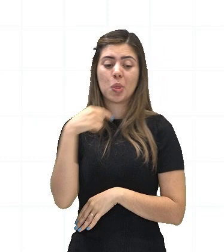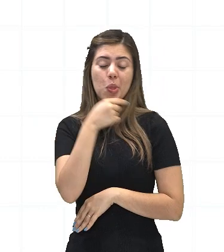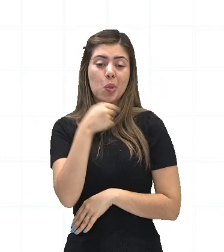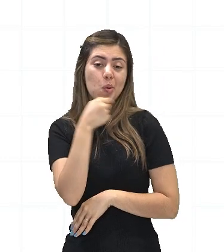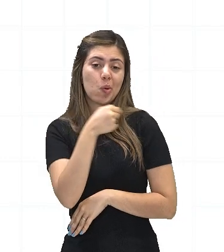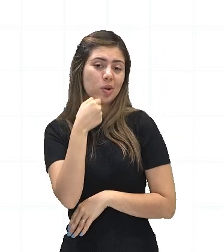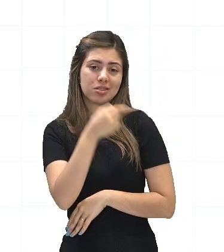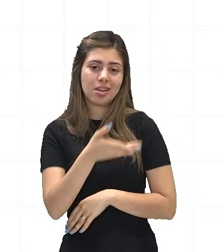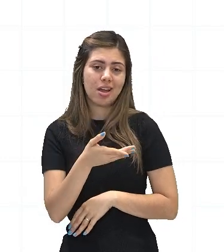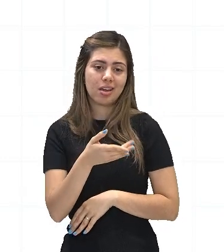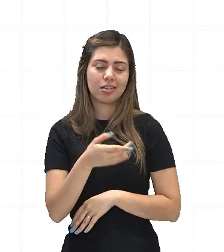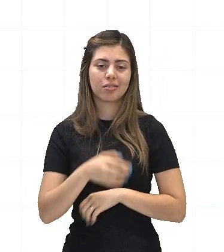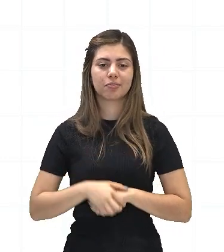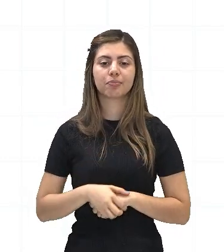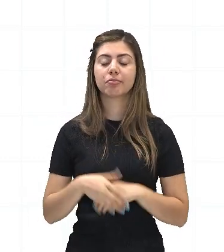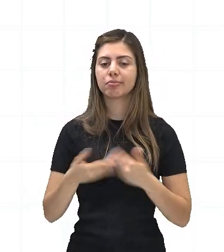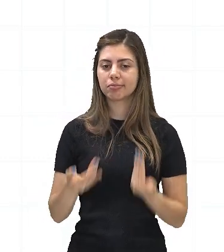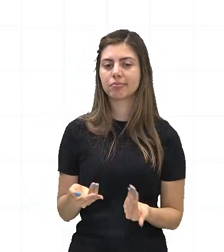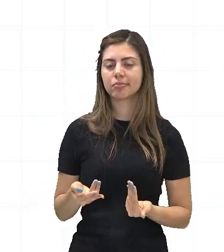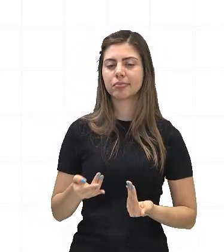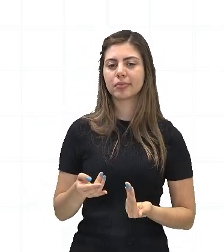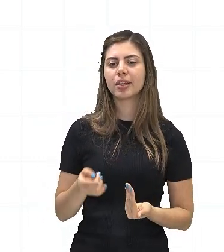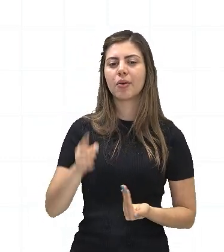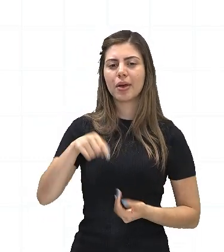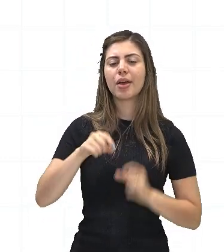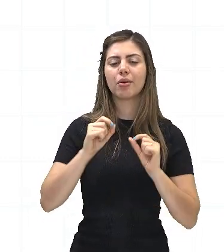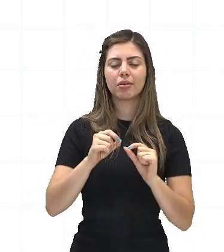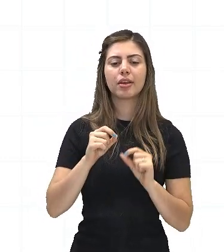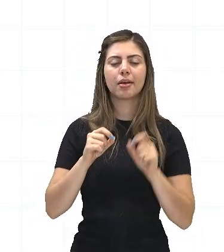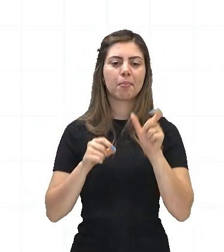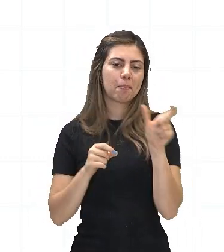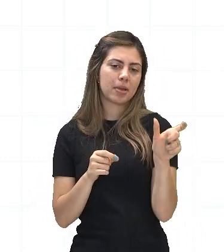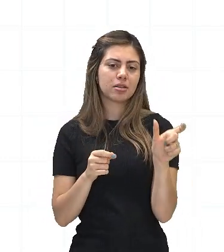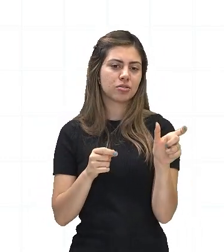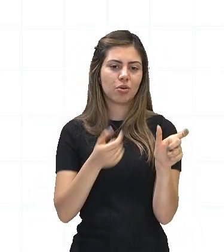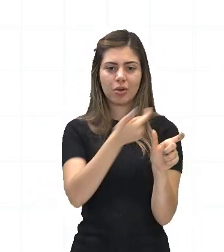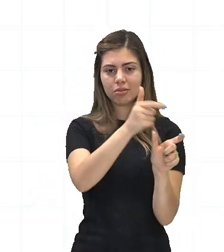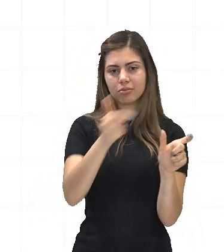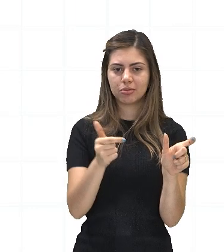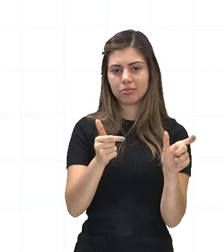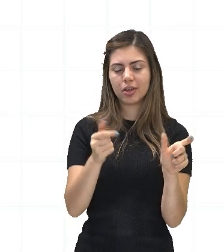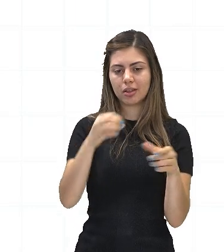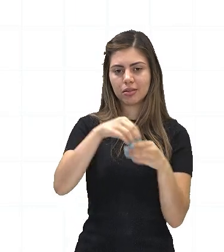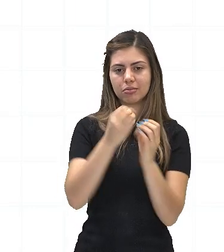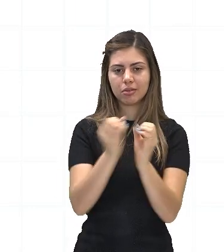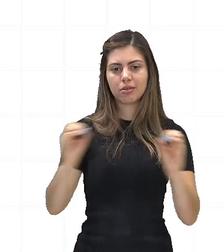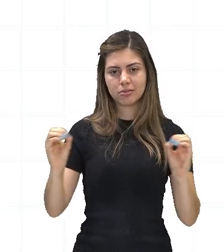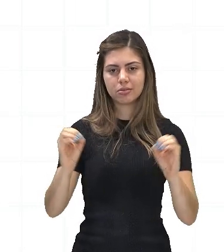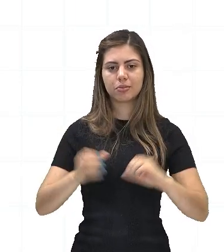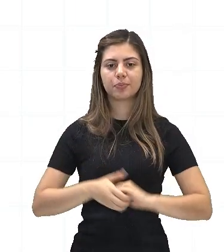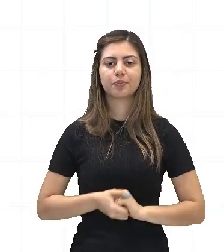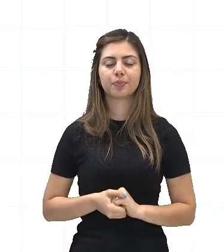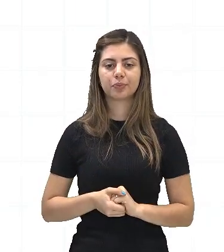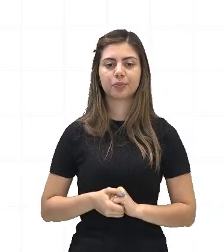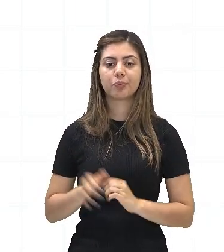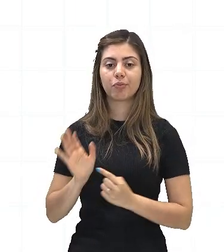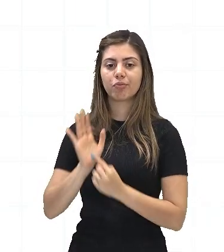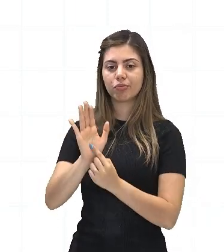a um agente. Então, neste caso aí, sujeito inexistente, direto, não tem sujeito. Próxima